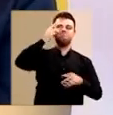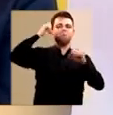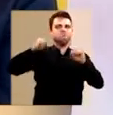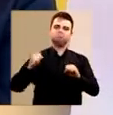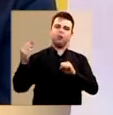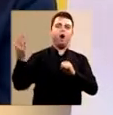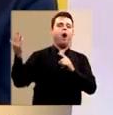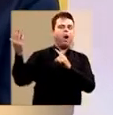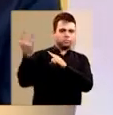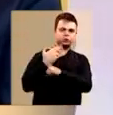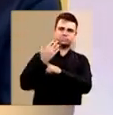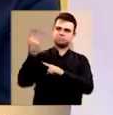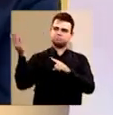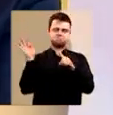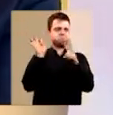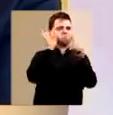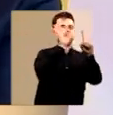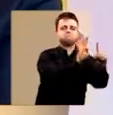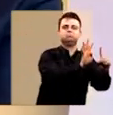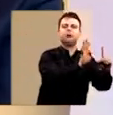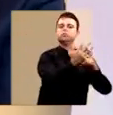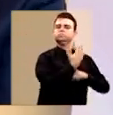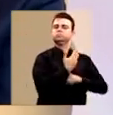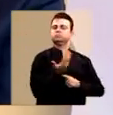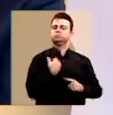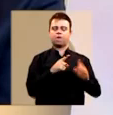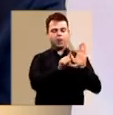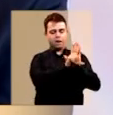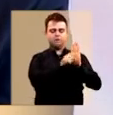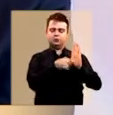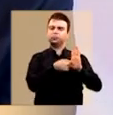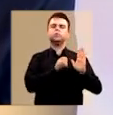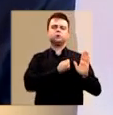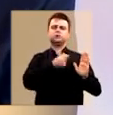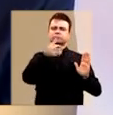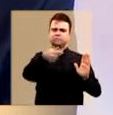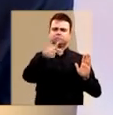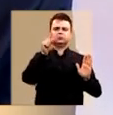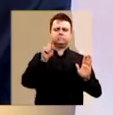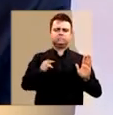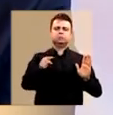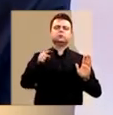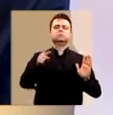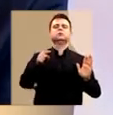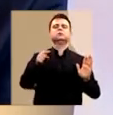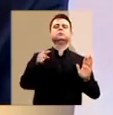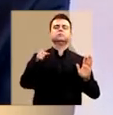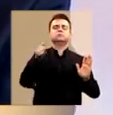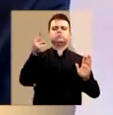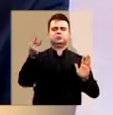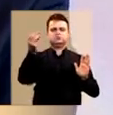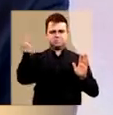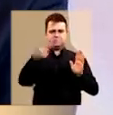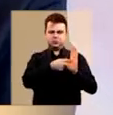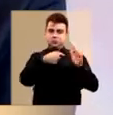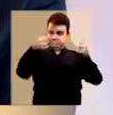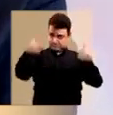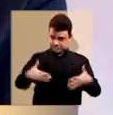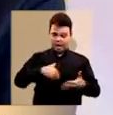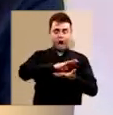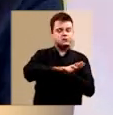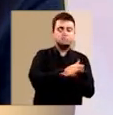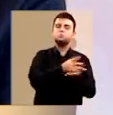investigação criminal. Nós temos duas leis no Brasil, a Lei 7.716, de 89, que define crimes de